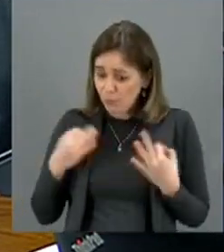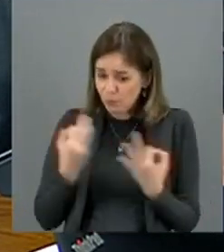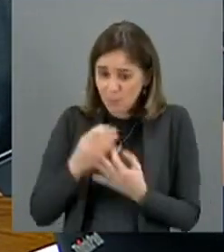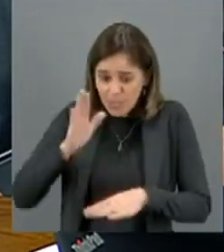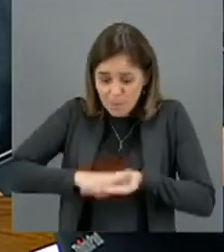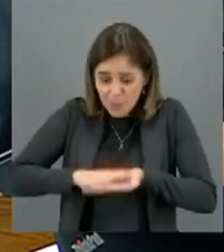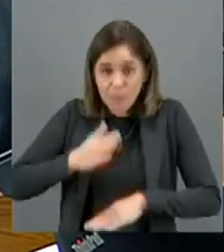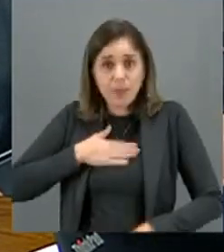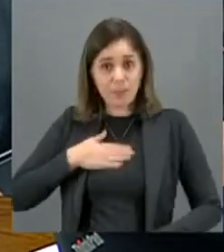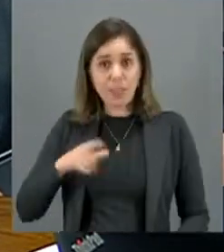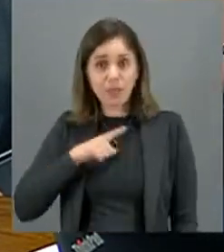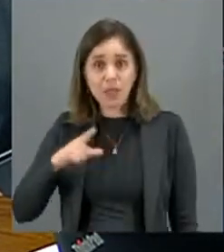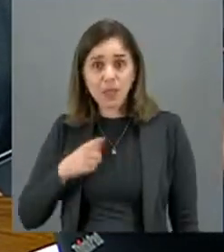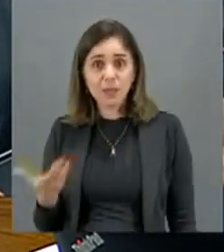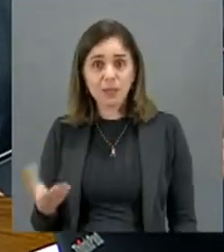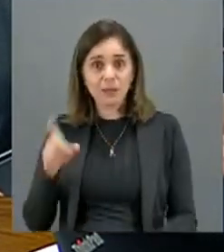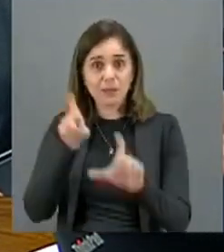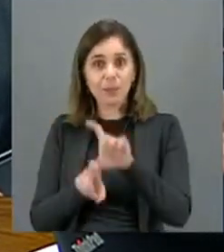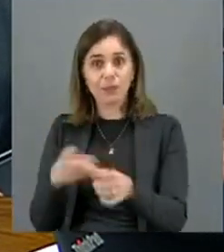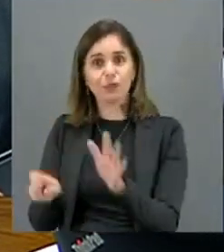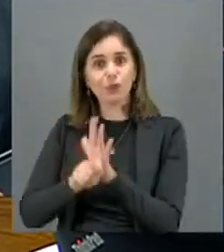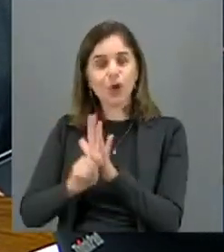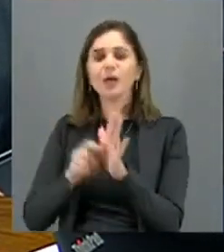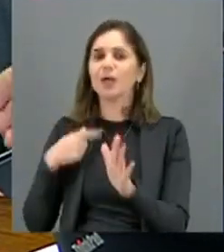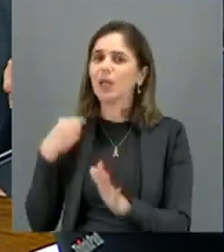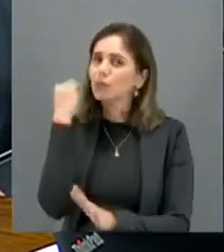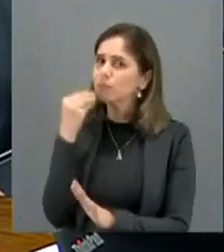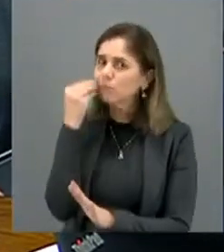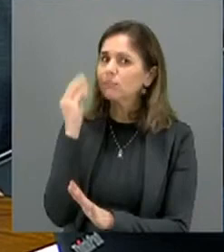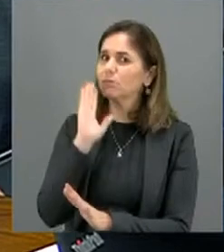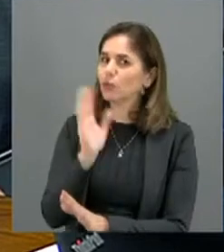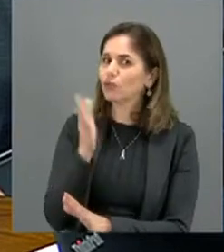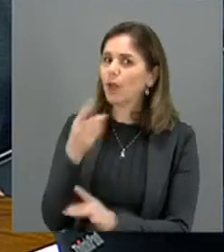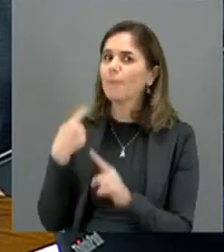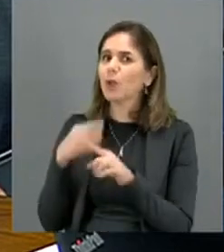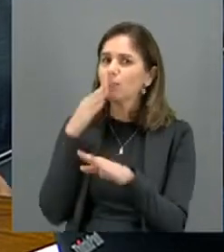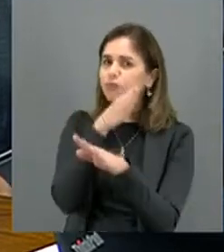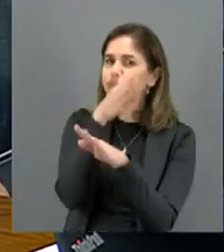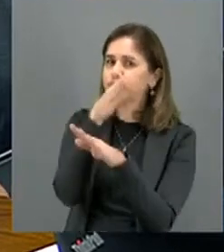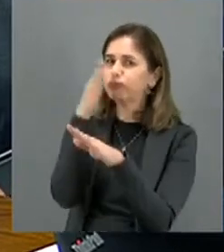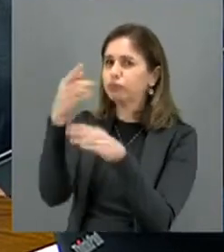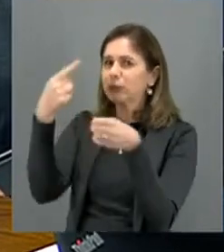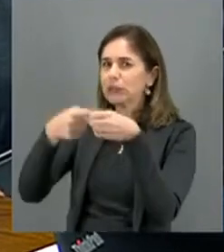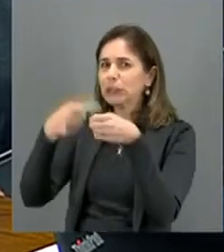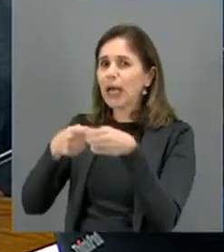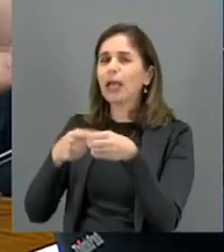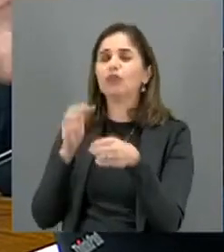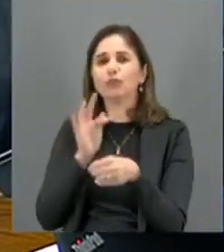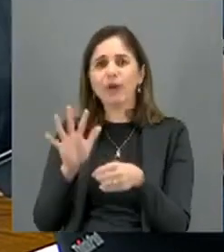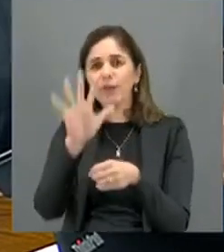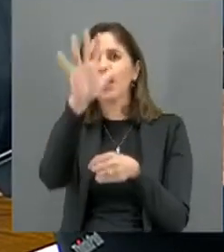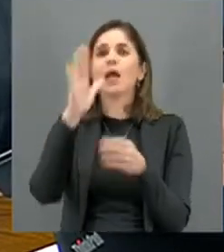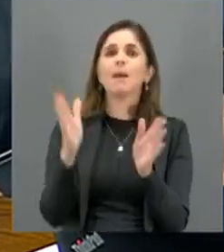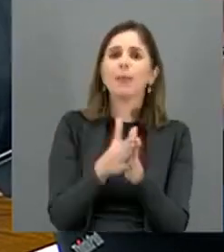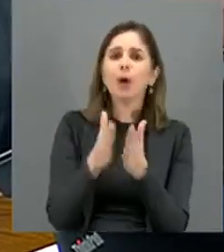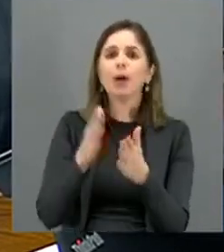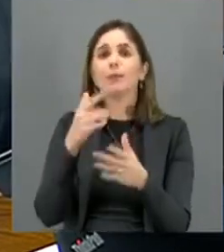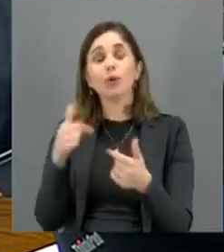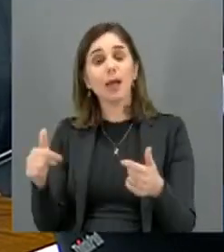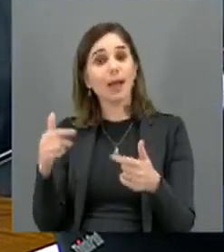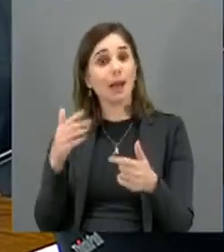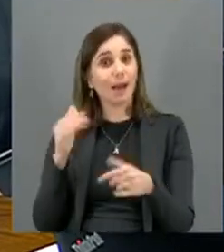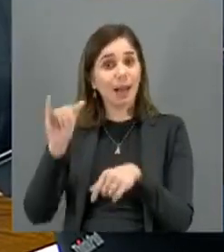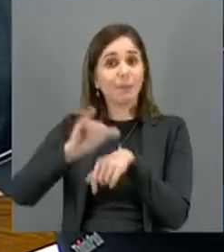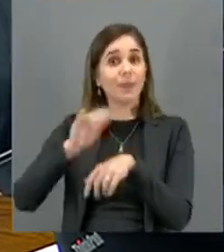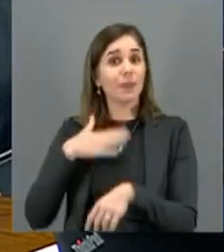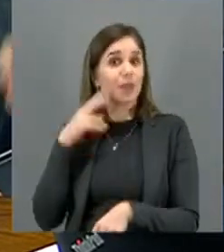a esse problema. Eu sei o que é, porque ando na periferia das grandes cidades brasileiras, no caso da minha capital natal, e sei o